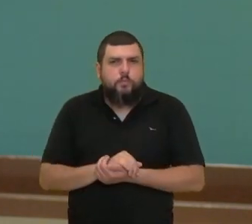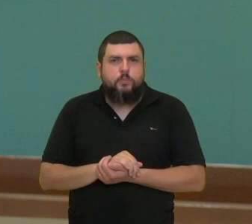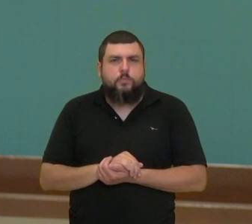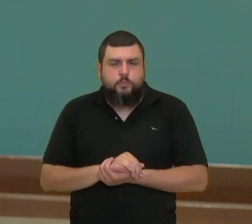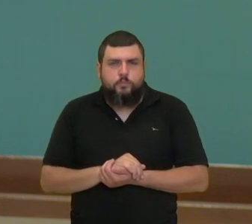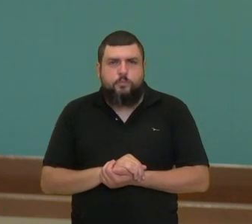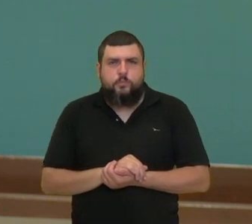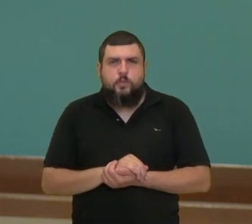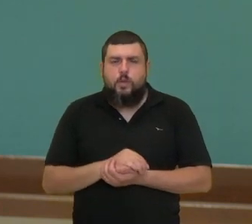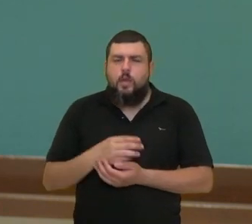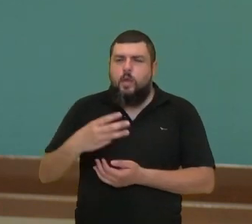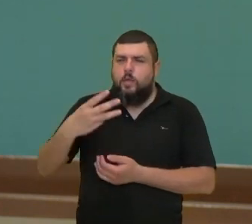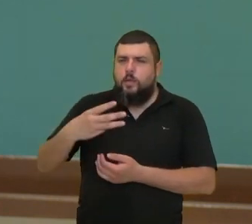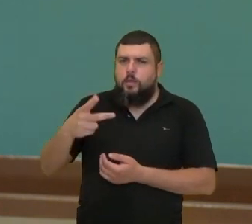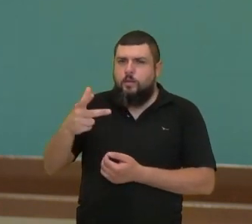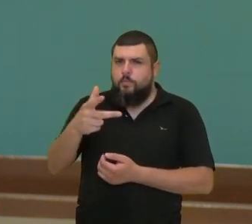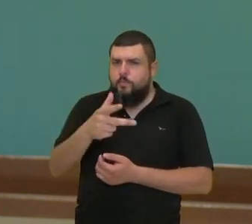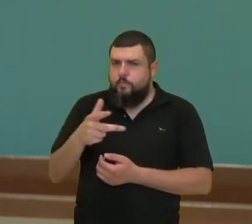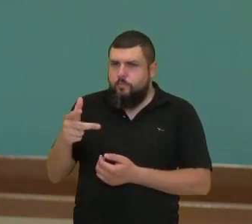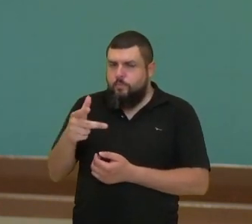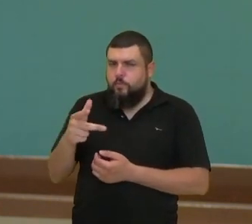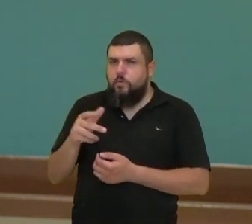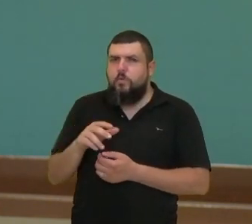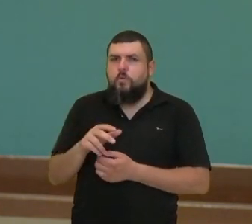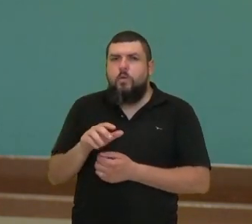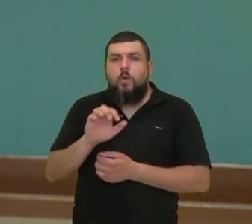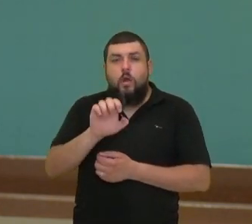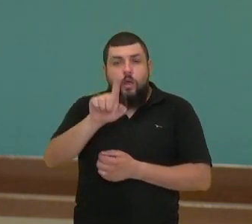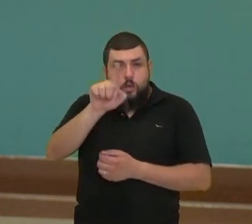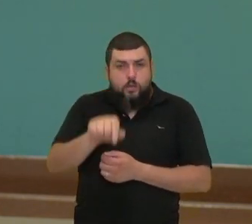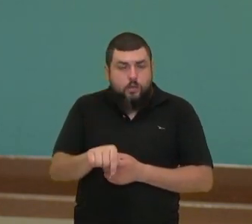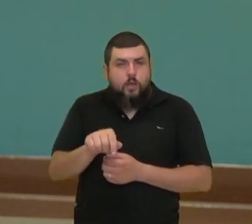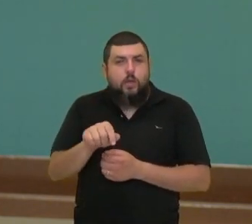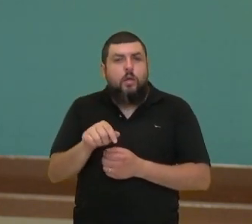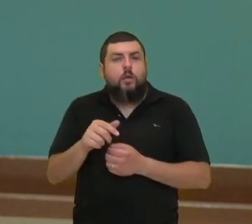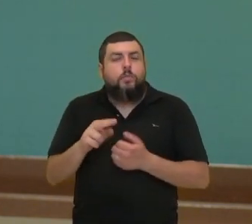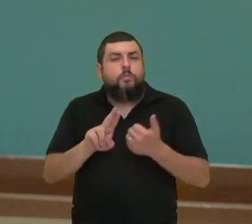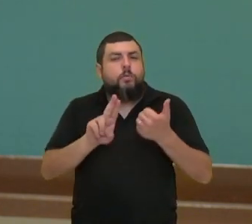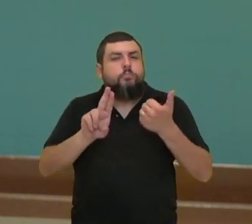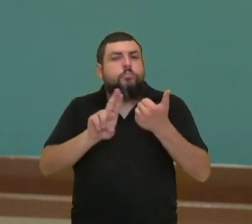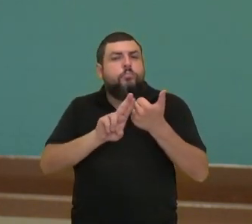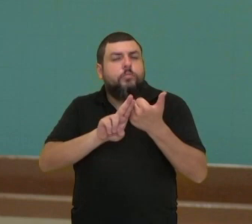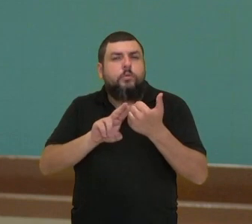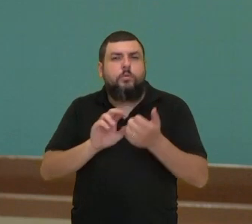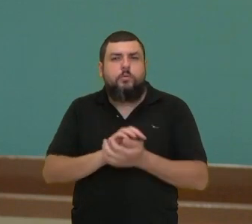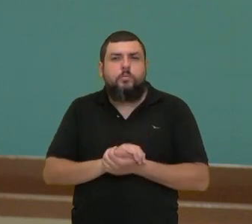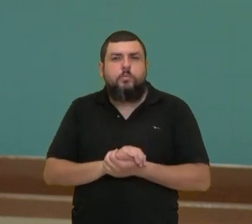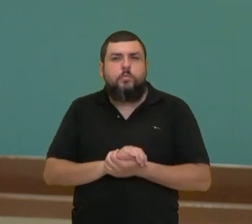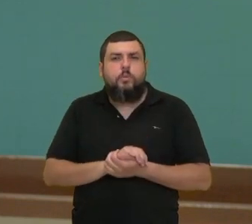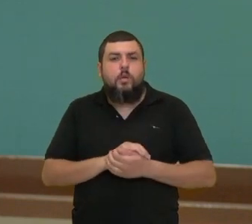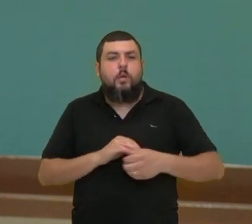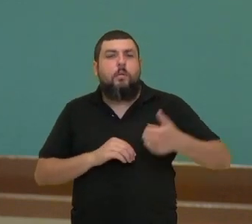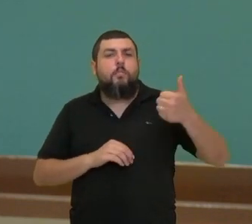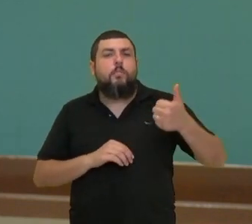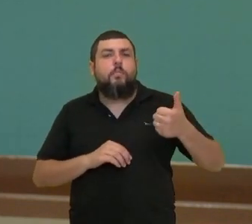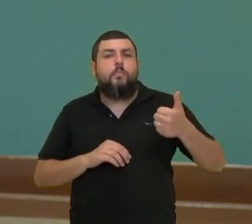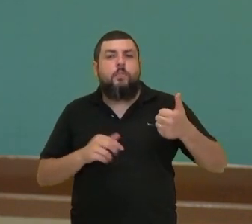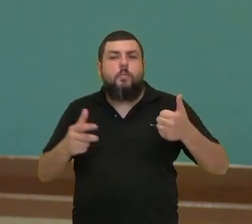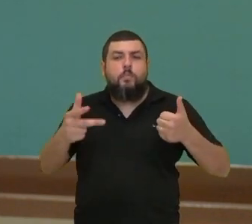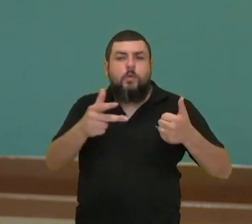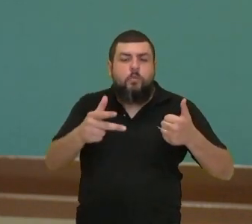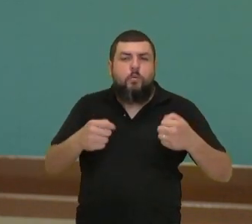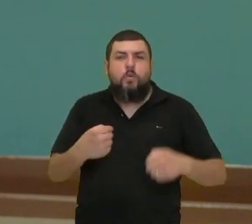pessoa? Quando eu digo terceira pessoa, eu estou falando mesmo dos pronomes pessoais. A primeira pessoa, eu. Segunda pessoa